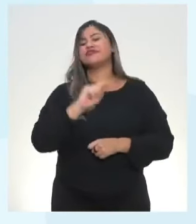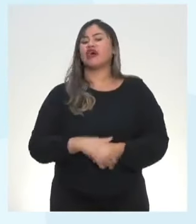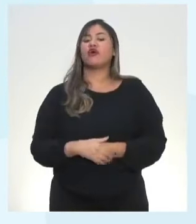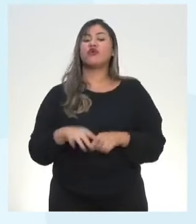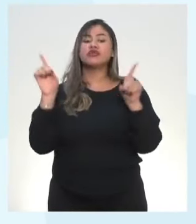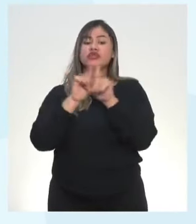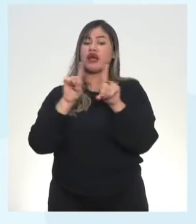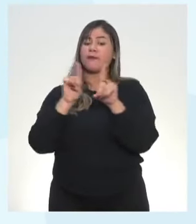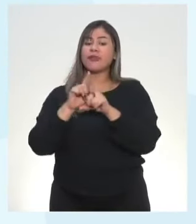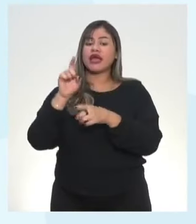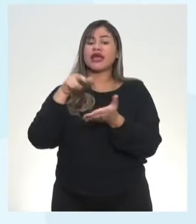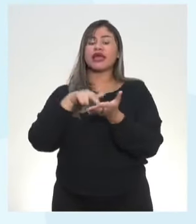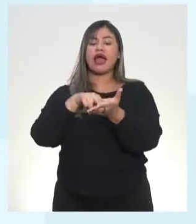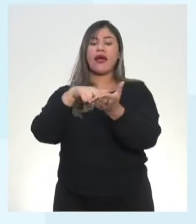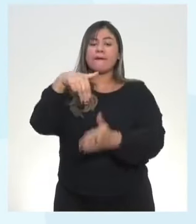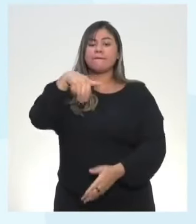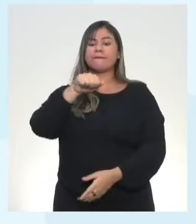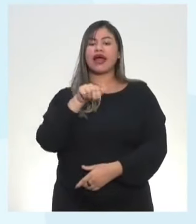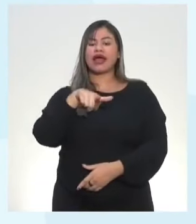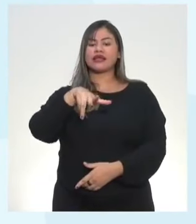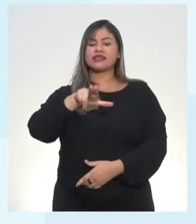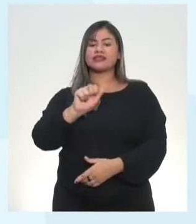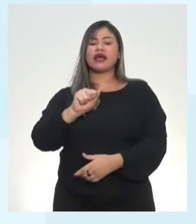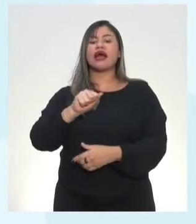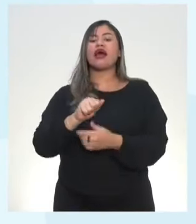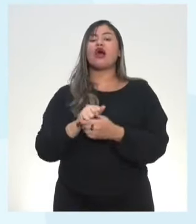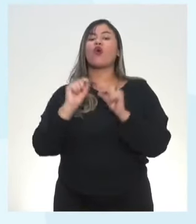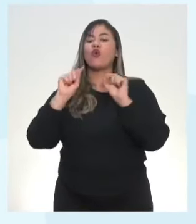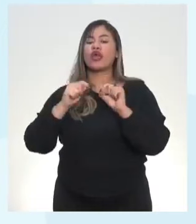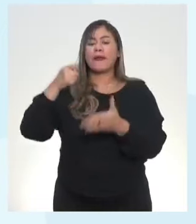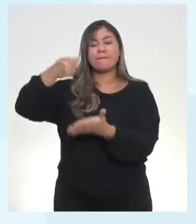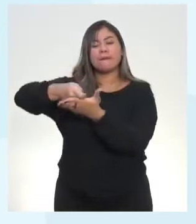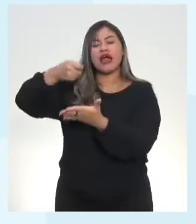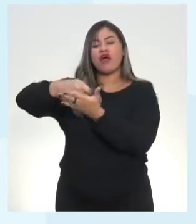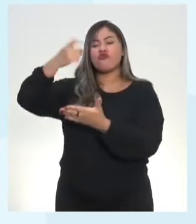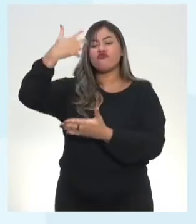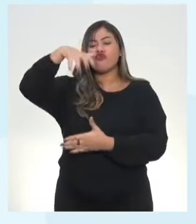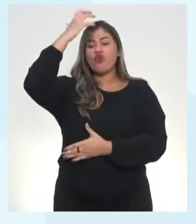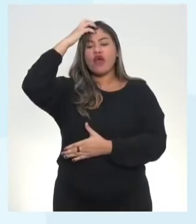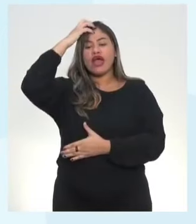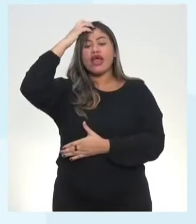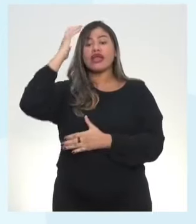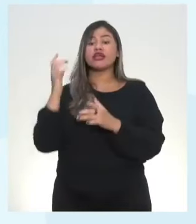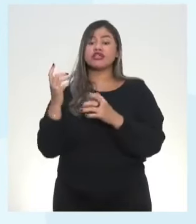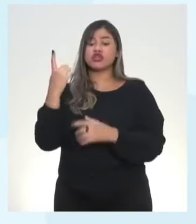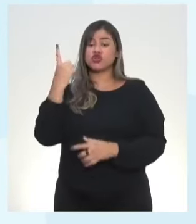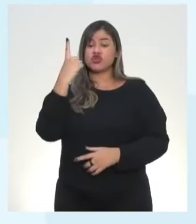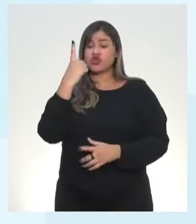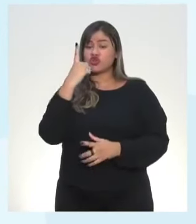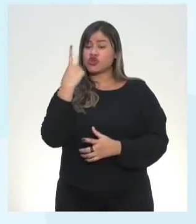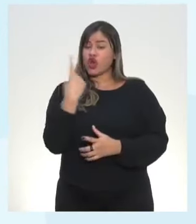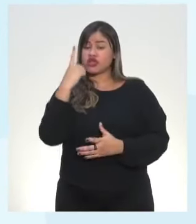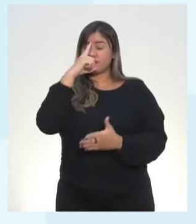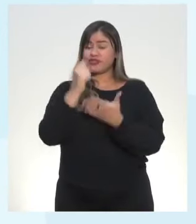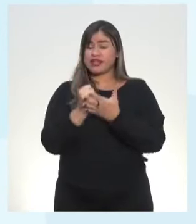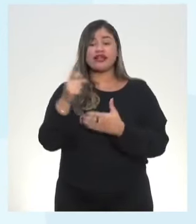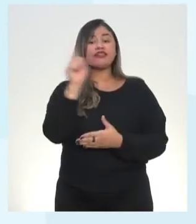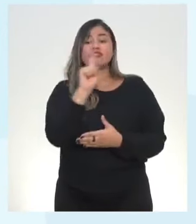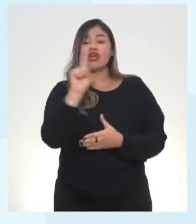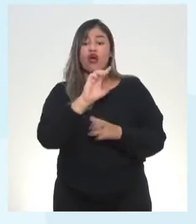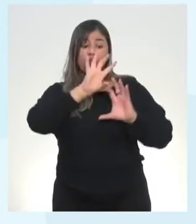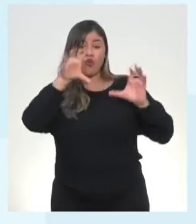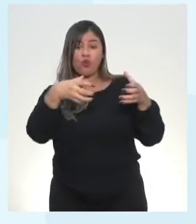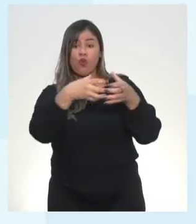de 1215 obrigava, por exemplo, o rei a convocar um grande conselho, formado por nobres e membros